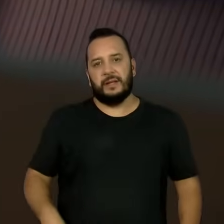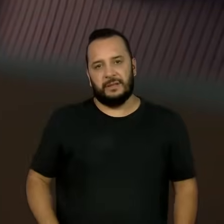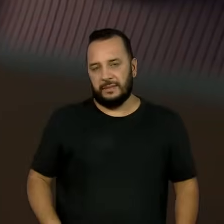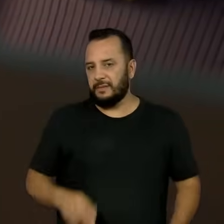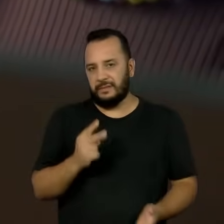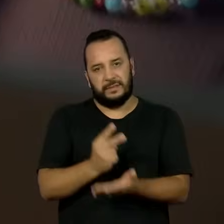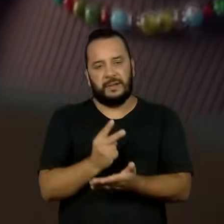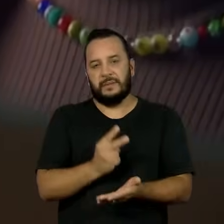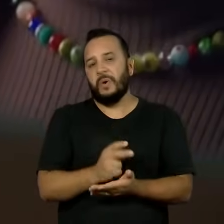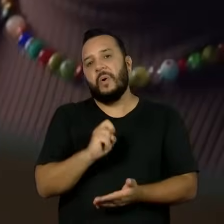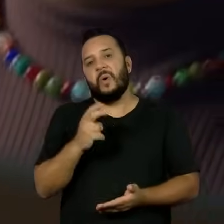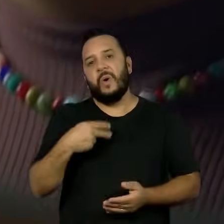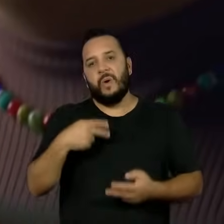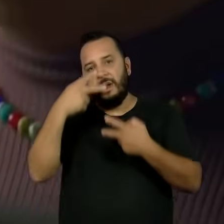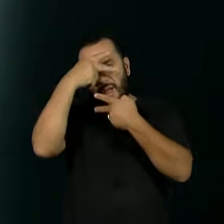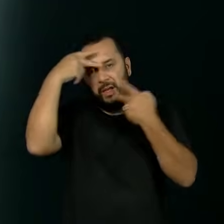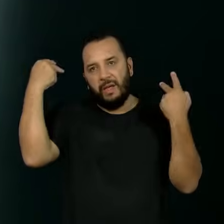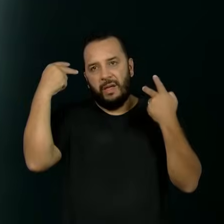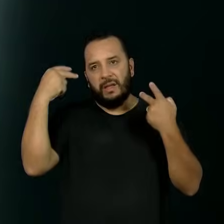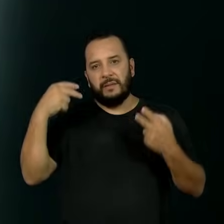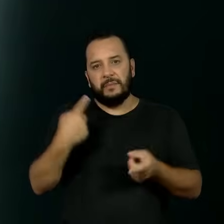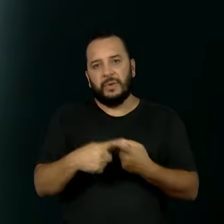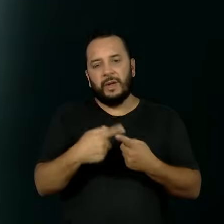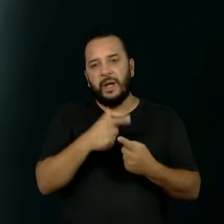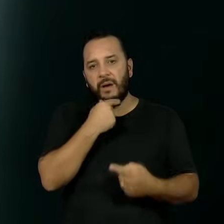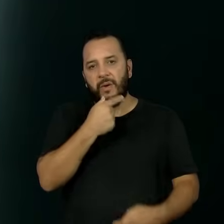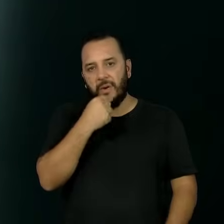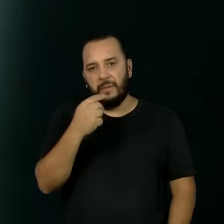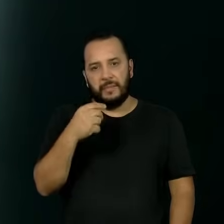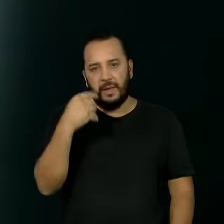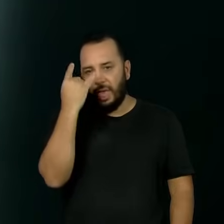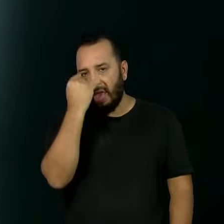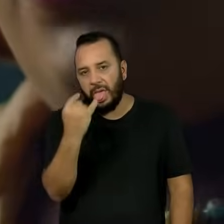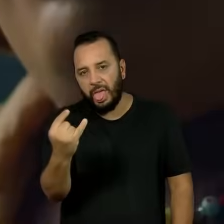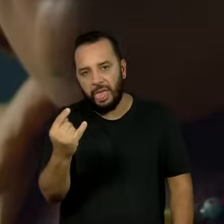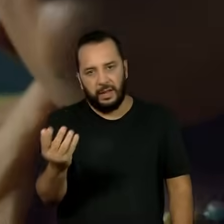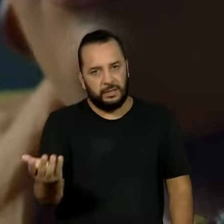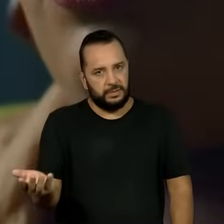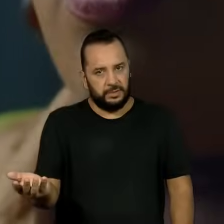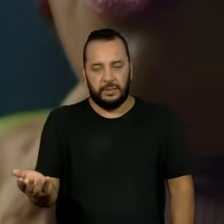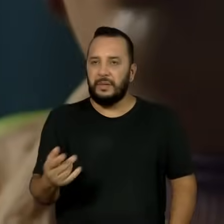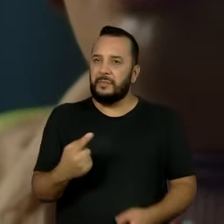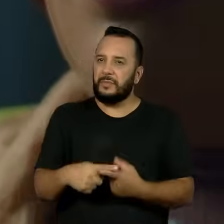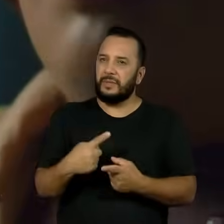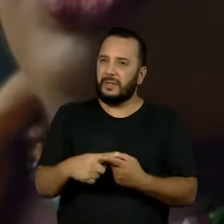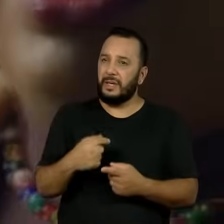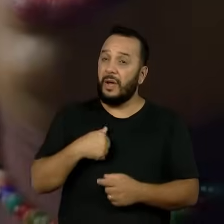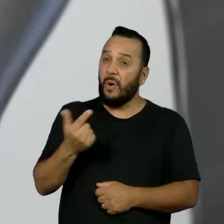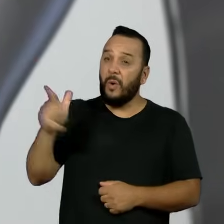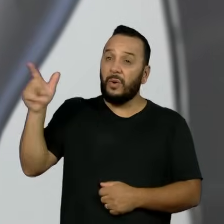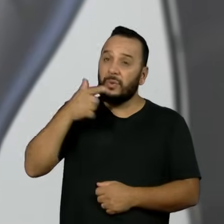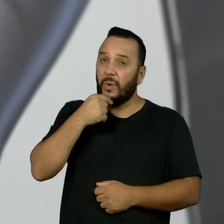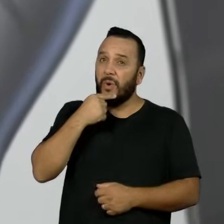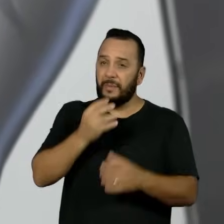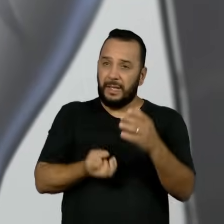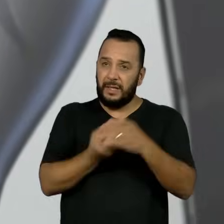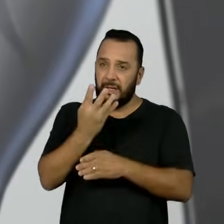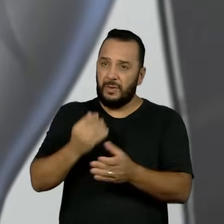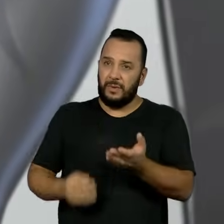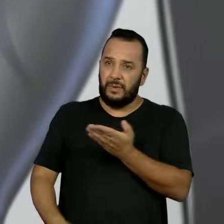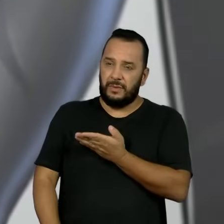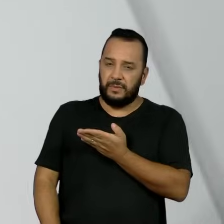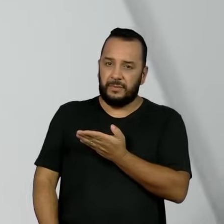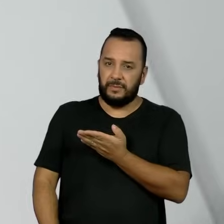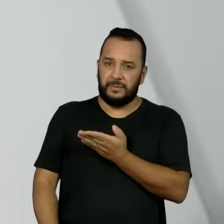roupa para agradar um certo público, que é o masculino, e exatamente porque foi feito por outros homens, né? Não basta